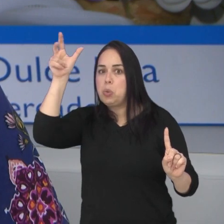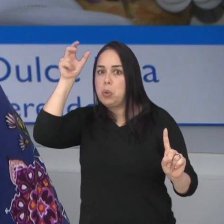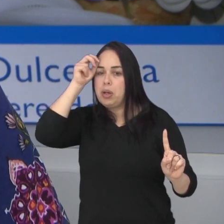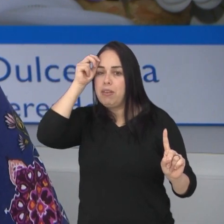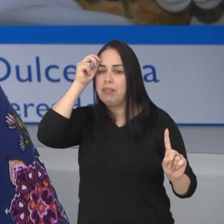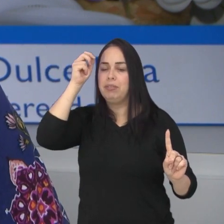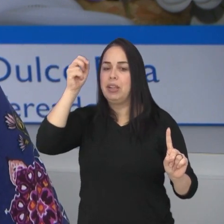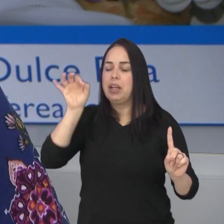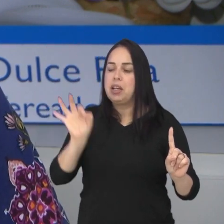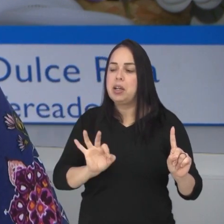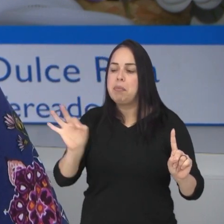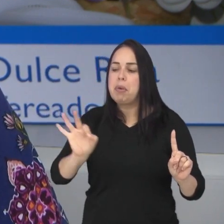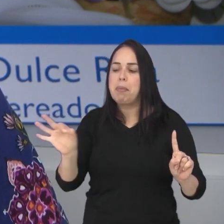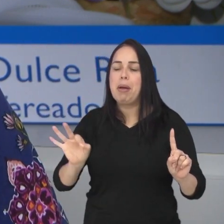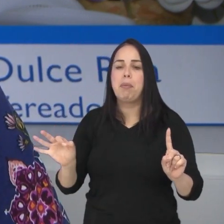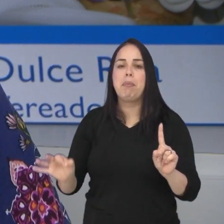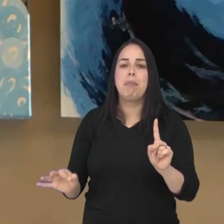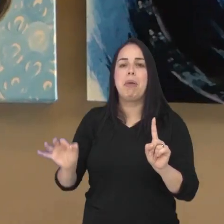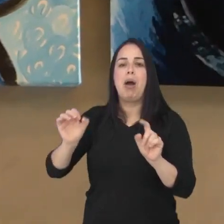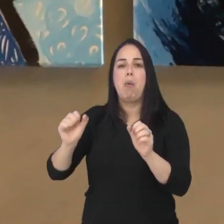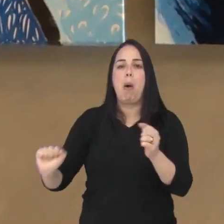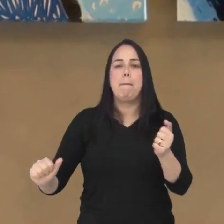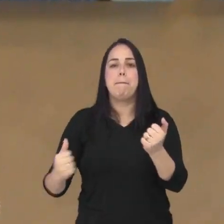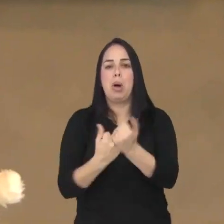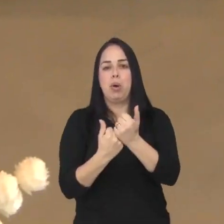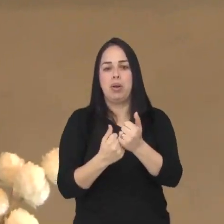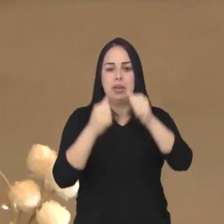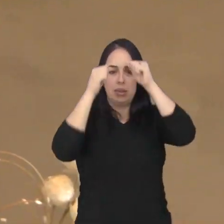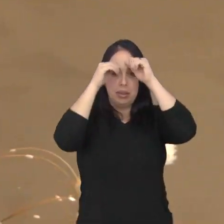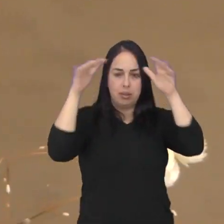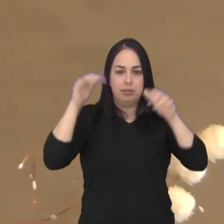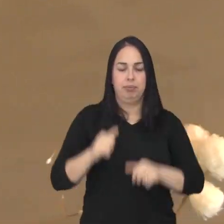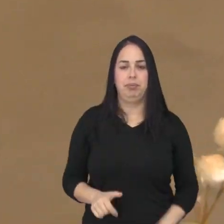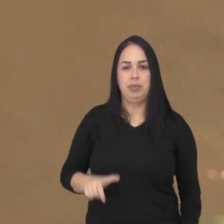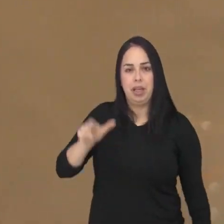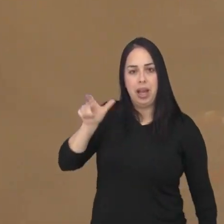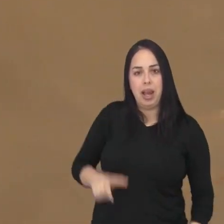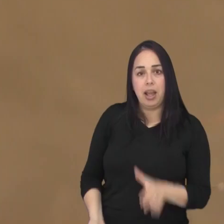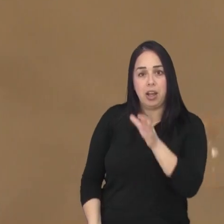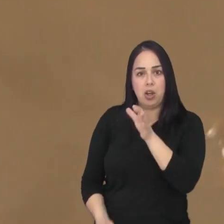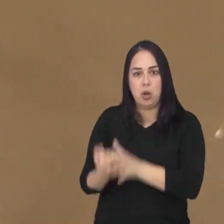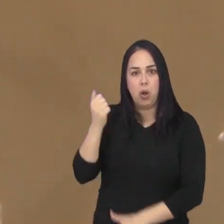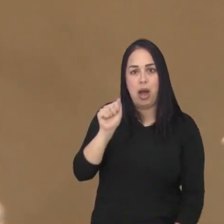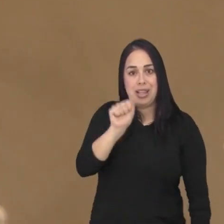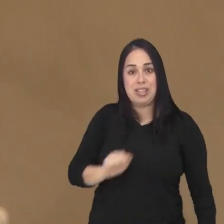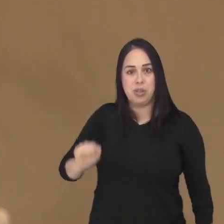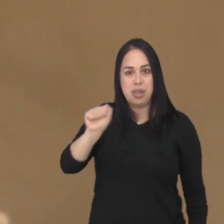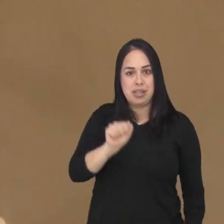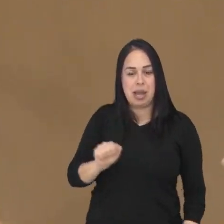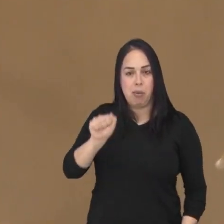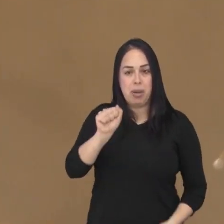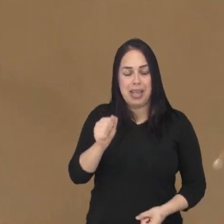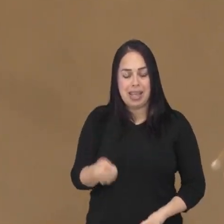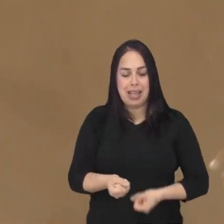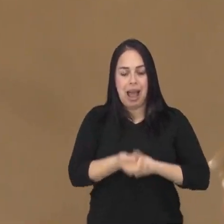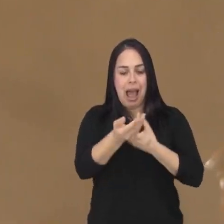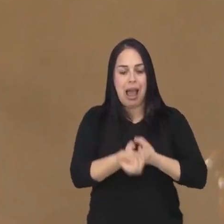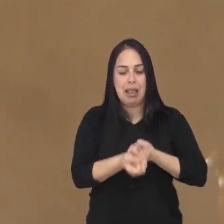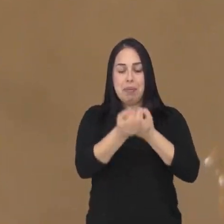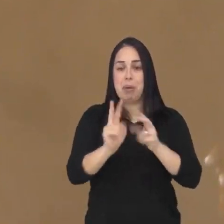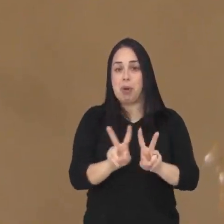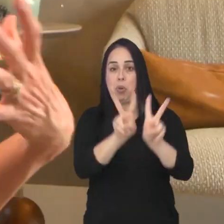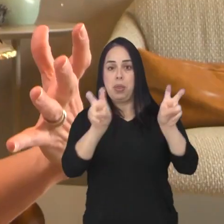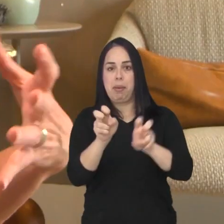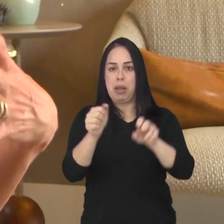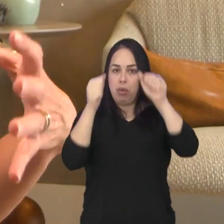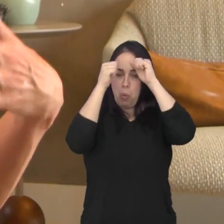fez uma rede de atendimento autista. Camila, que é fundadora do Ter Amigos, associação criada para levar informação sobre